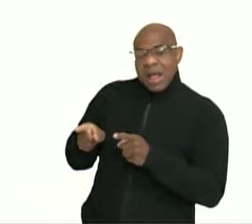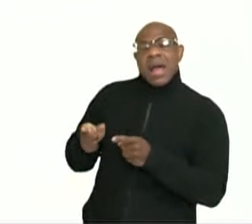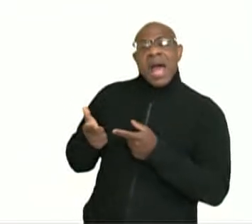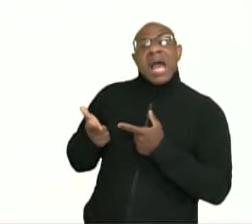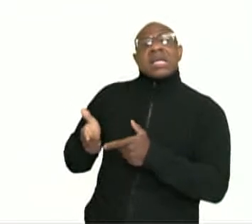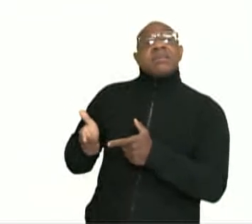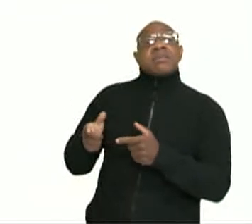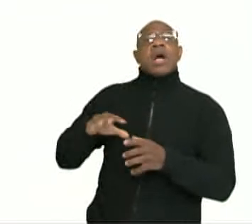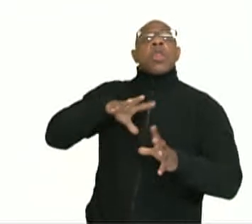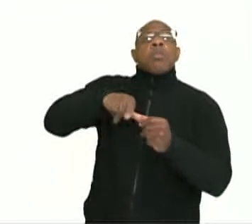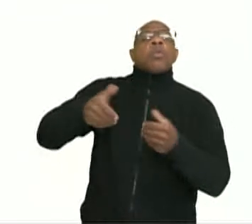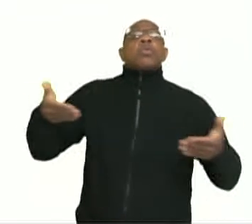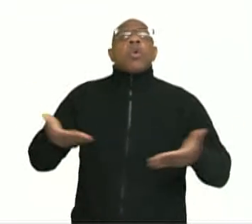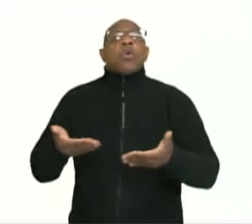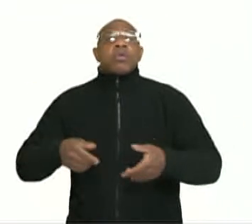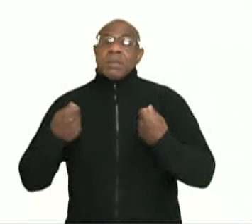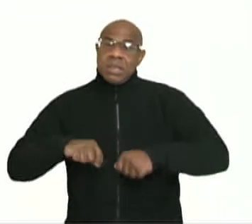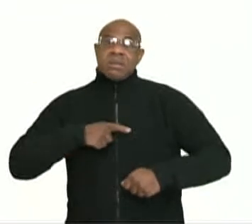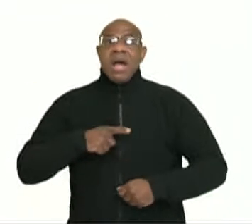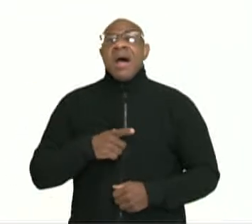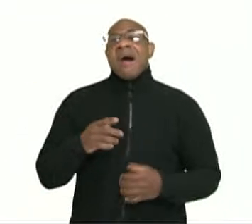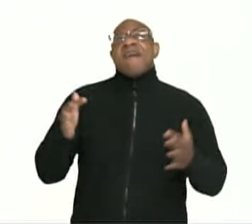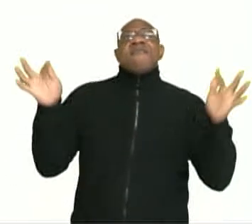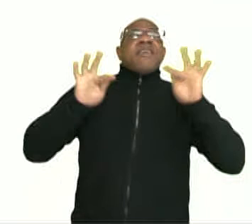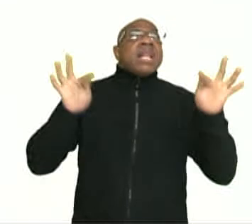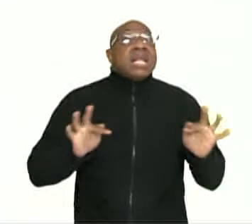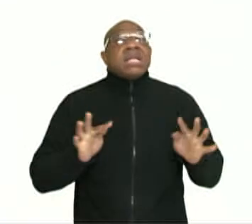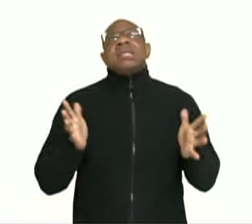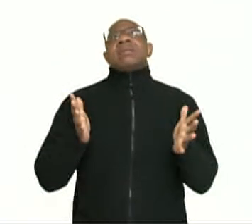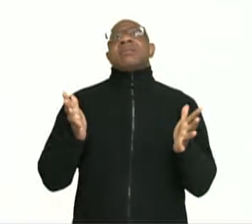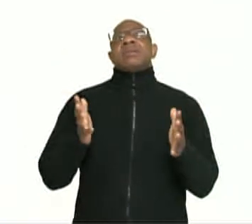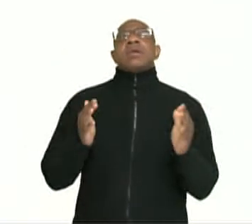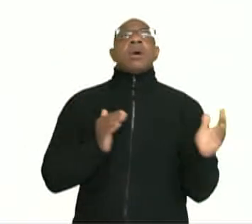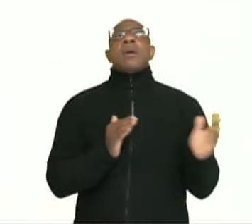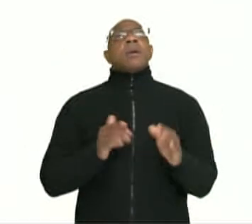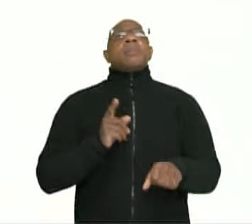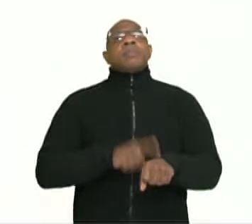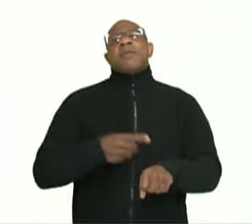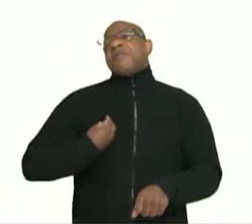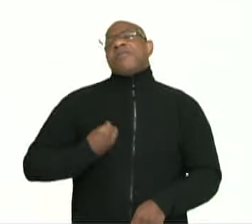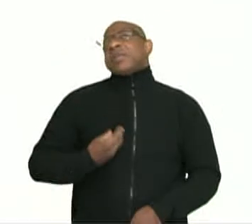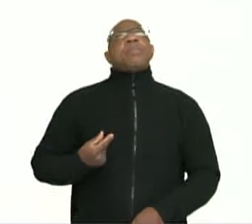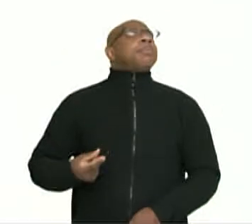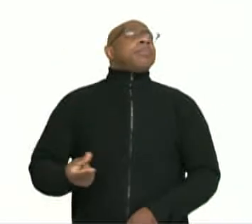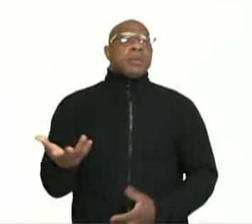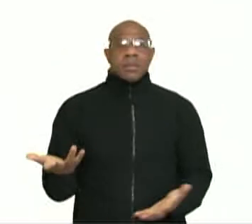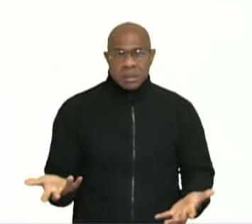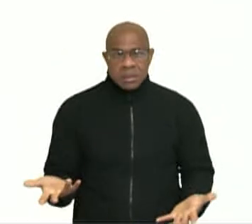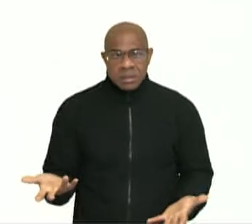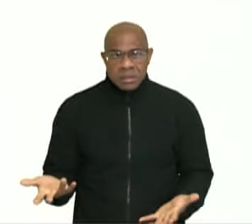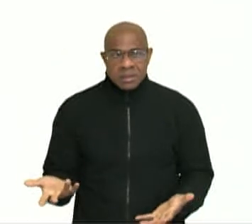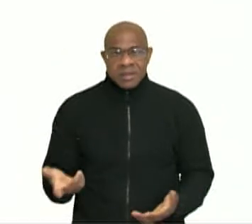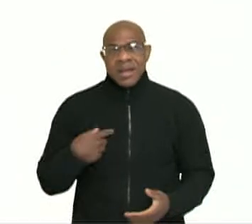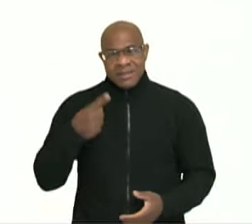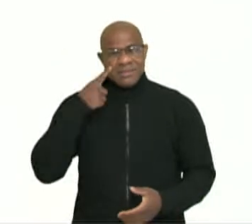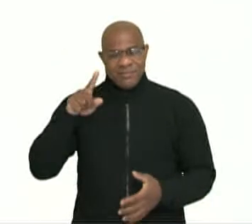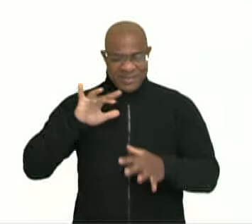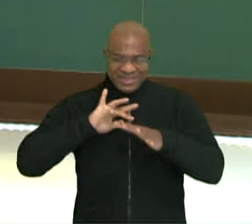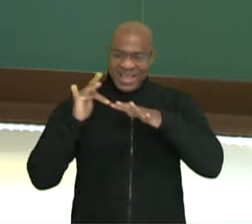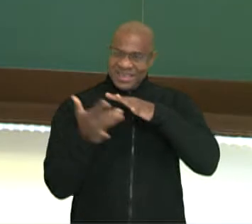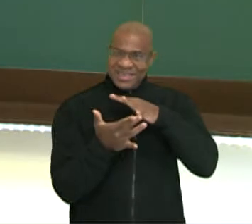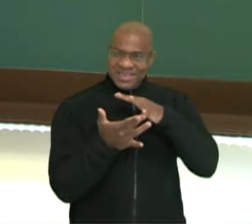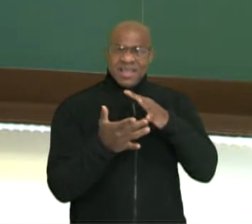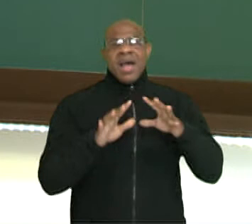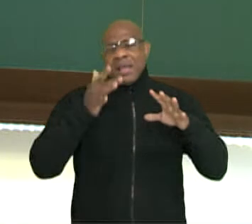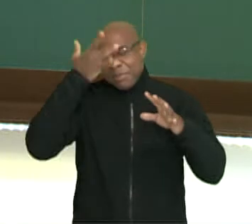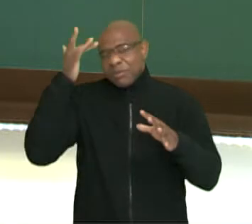tempo todo, a qualquer custo, comenta a Cleide. Nós vemos isso muito nas redes sociais, né? Todo mundo feliz, lindo e maravilhoso. E a